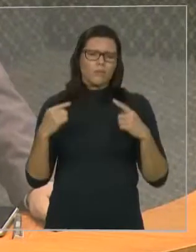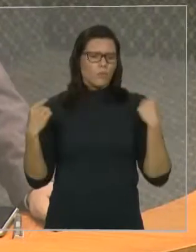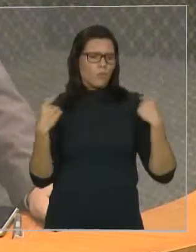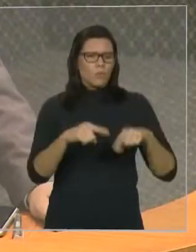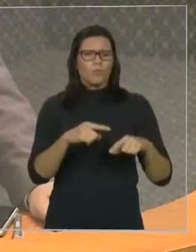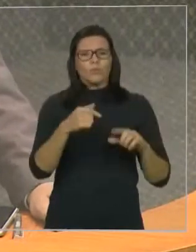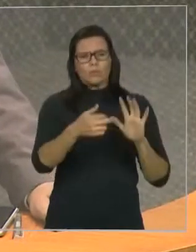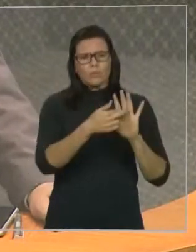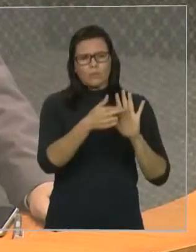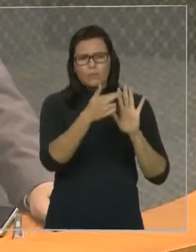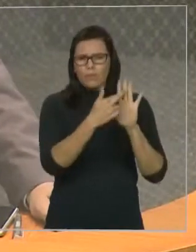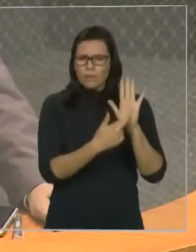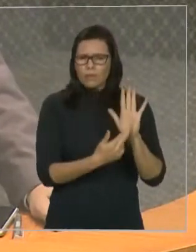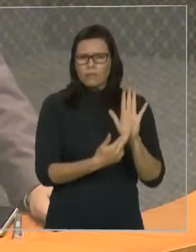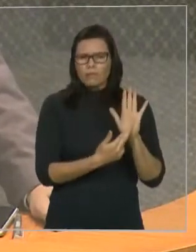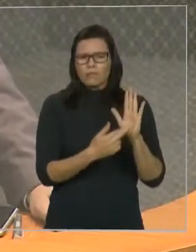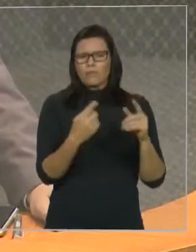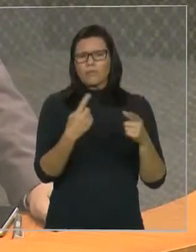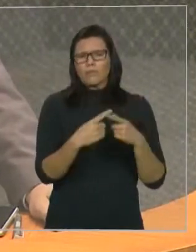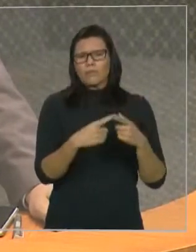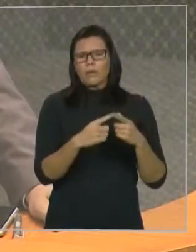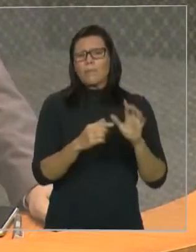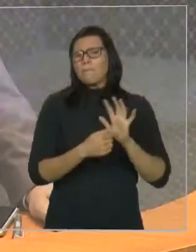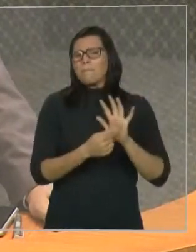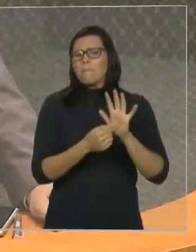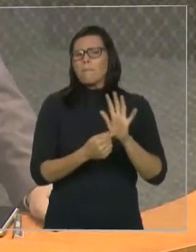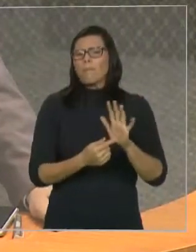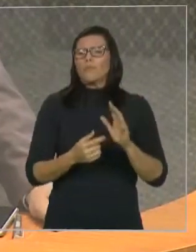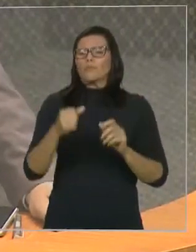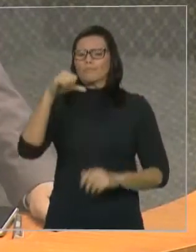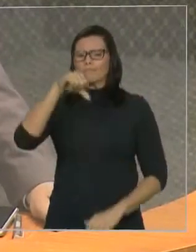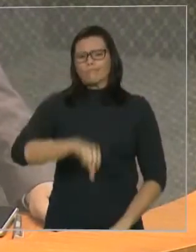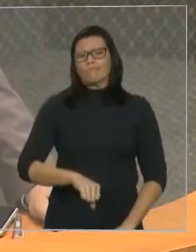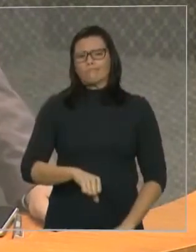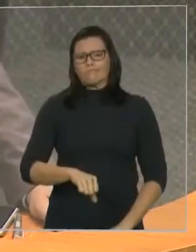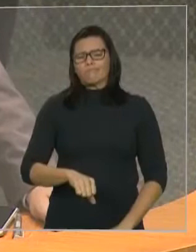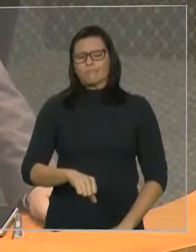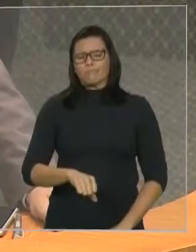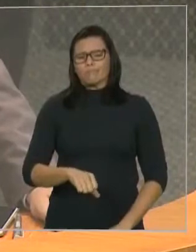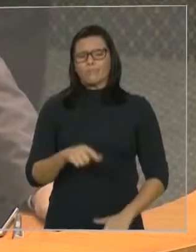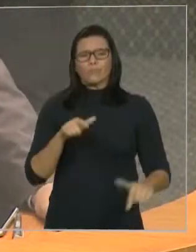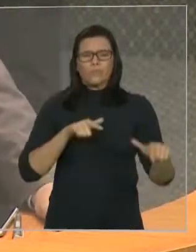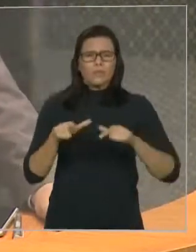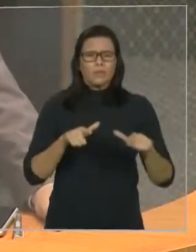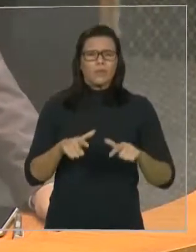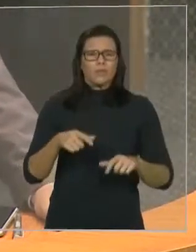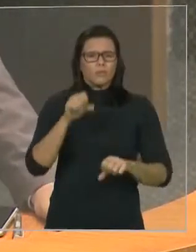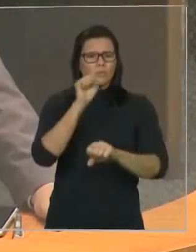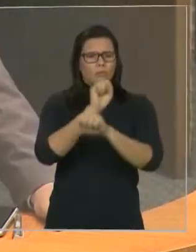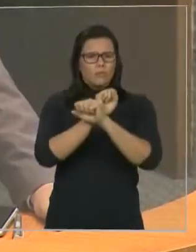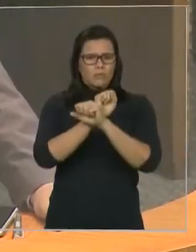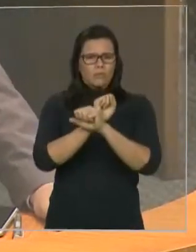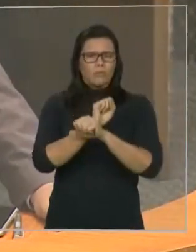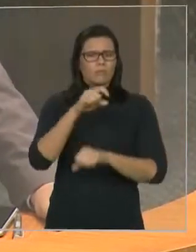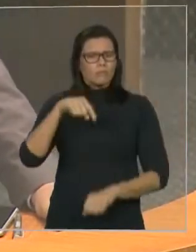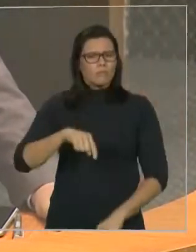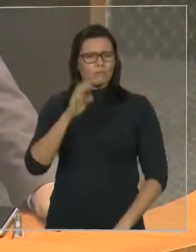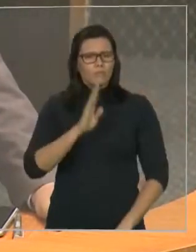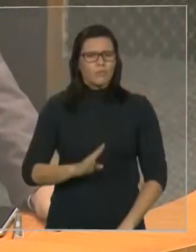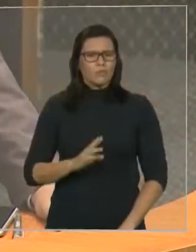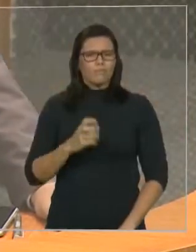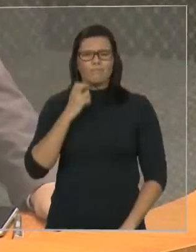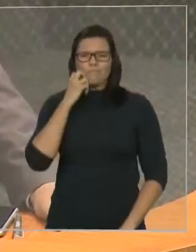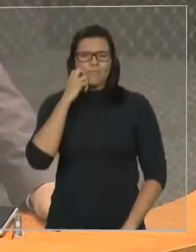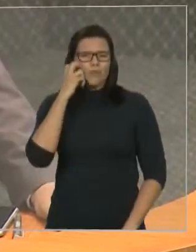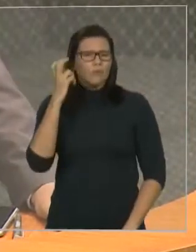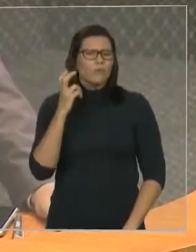esta medida é um retrocesso para o nosso país. O trabalho escravo é uma vergonha que não devia existir mais